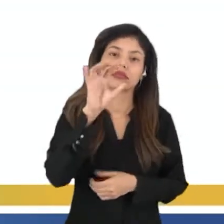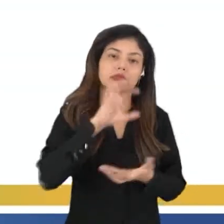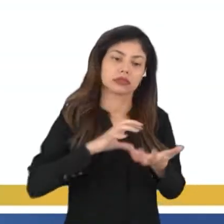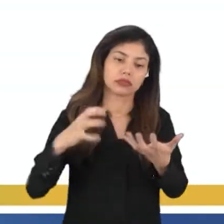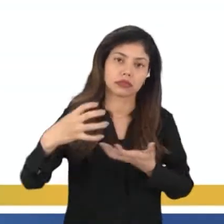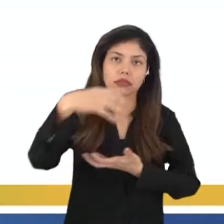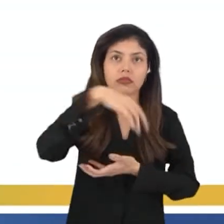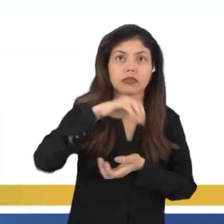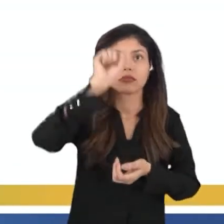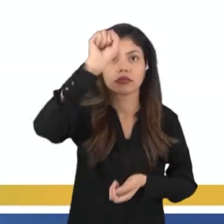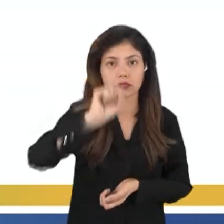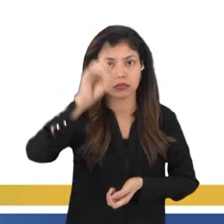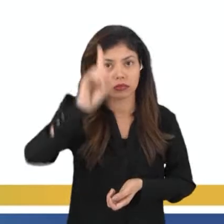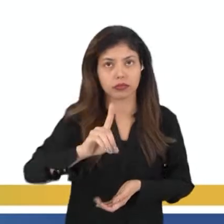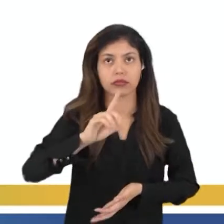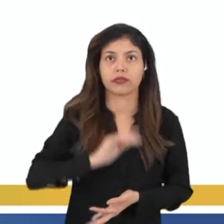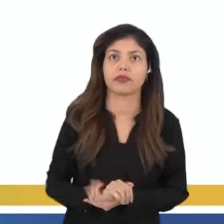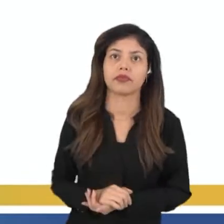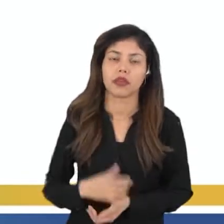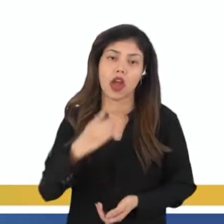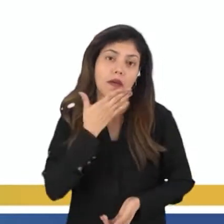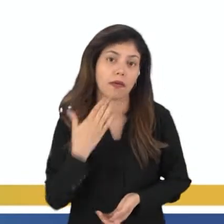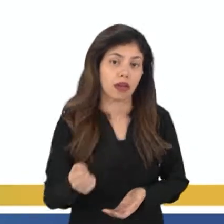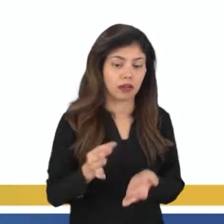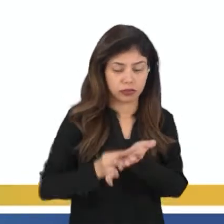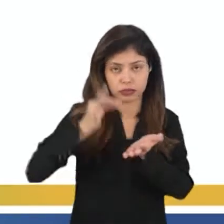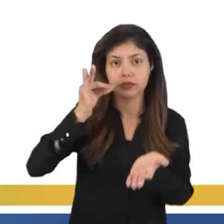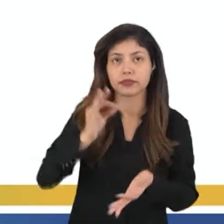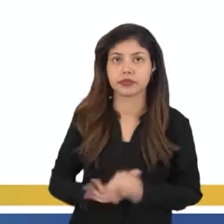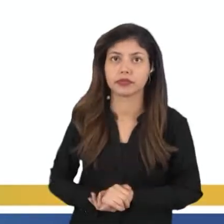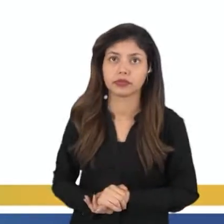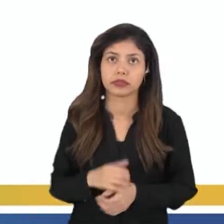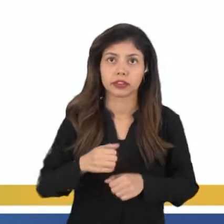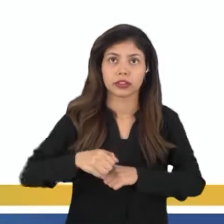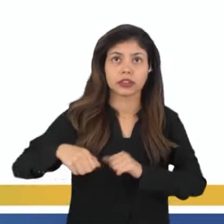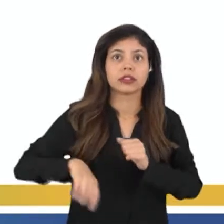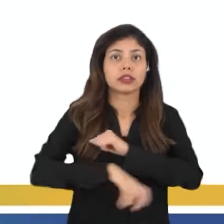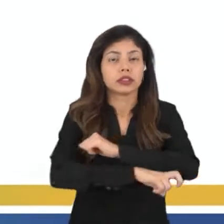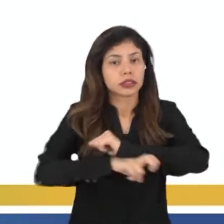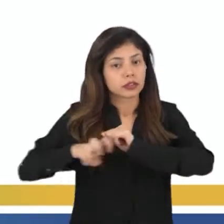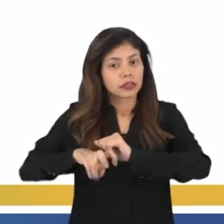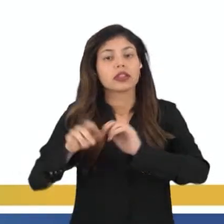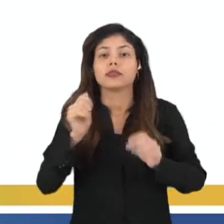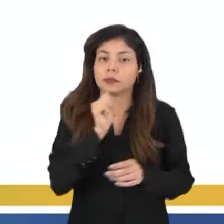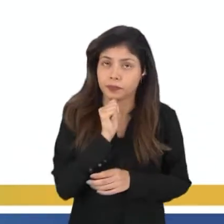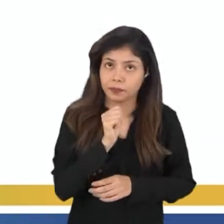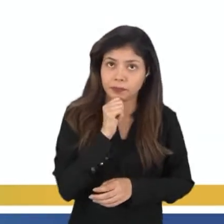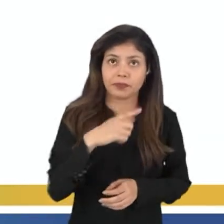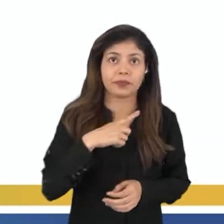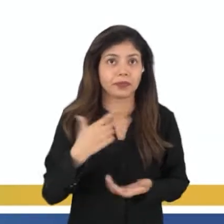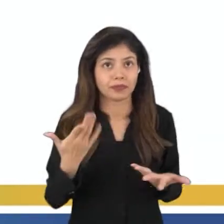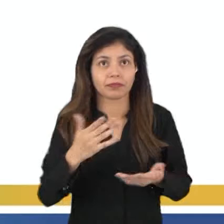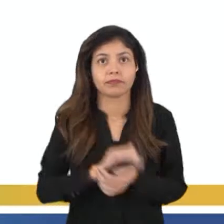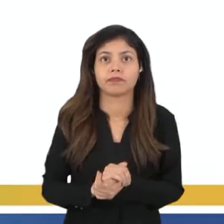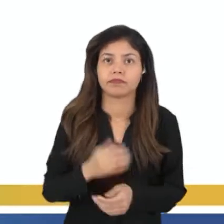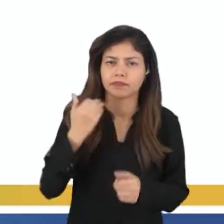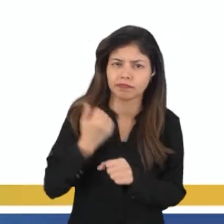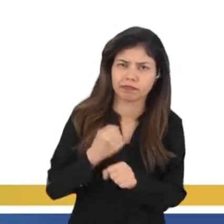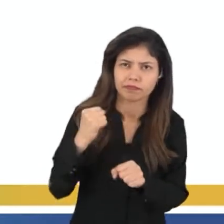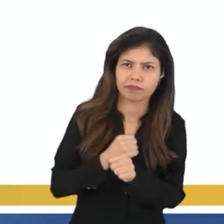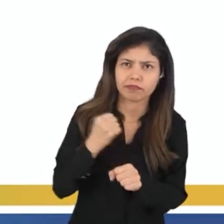onde predominava o ciclo do café. As ferrovias, apesar dos elevados custos em suas